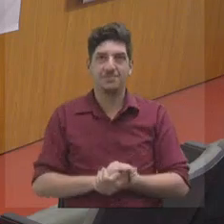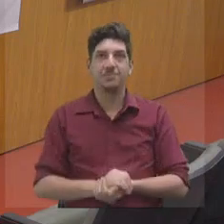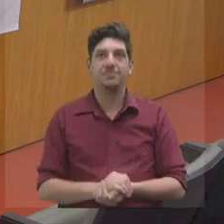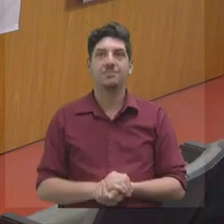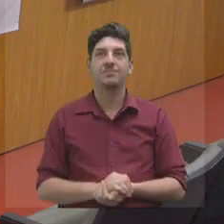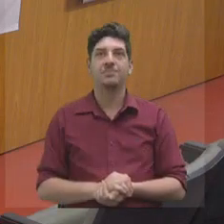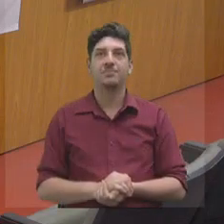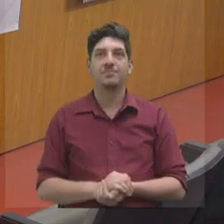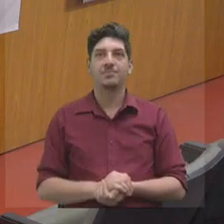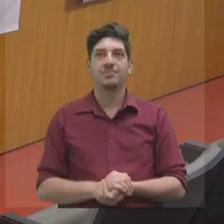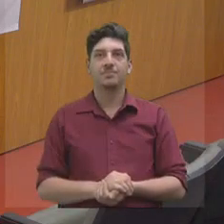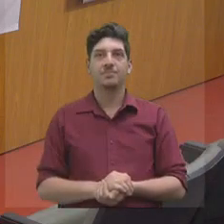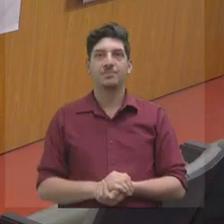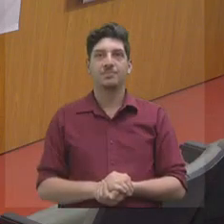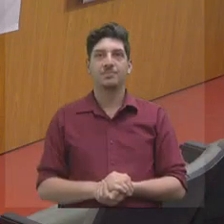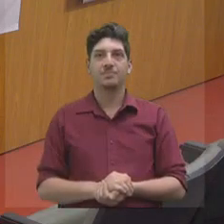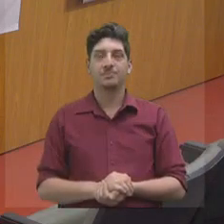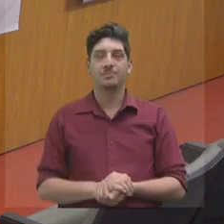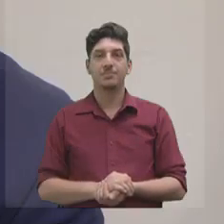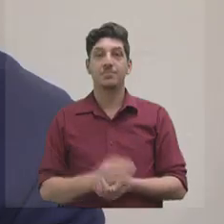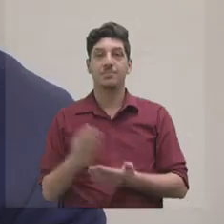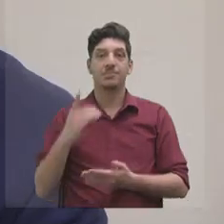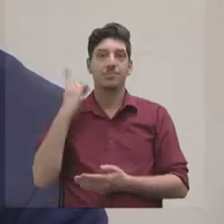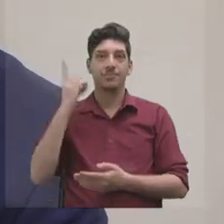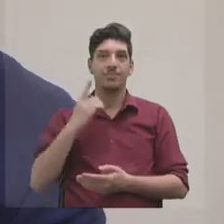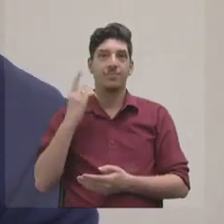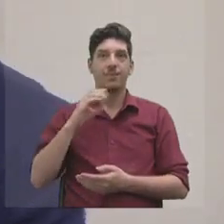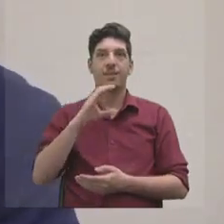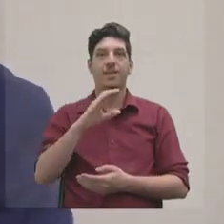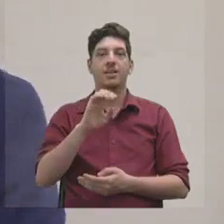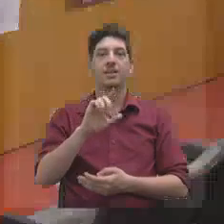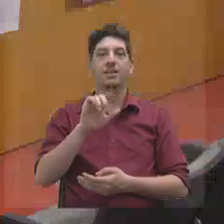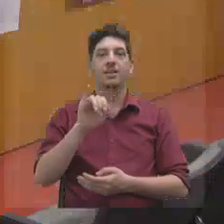próximo escrito Deputado excelente